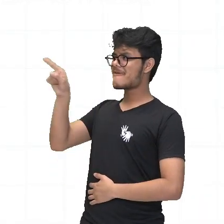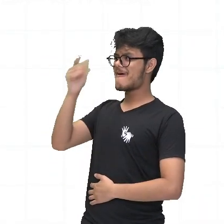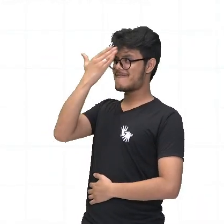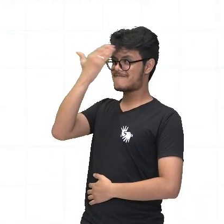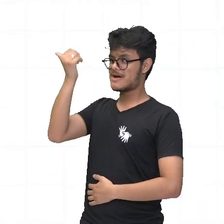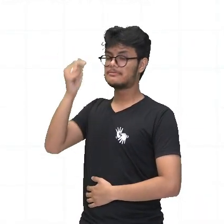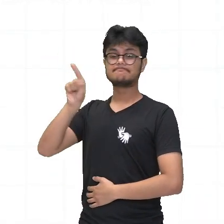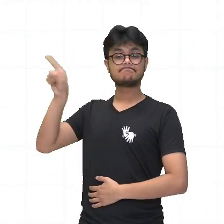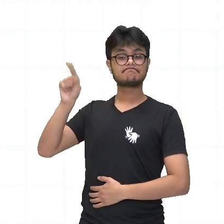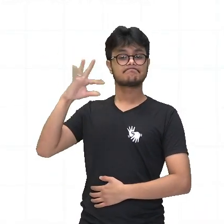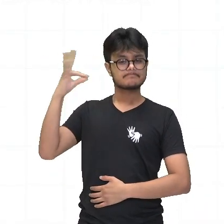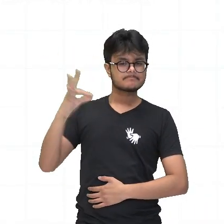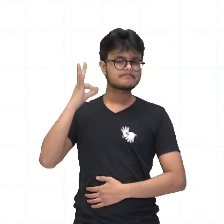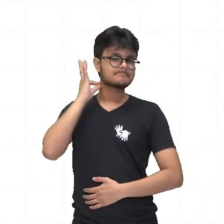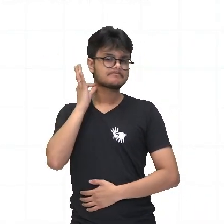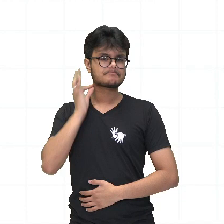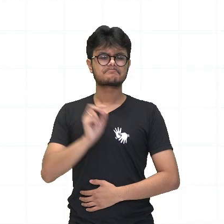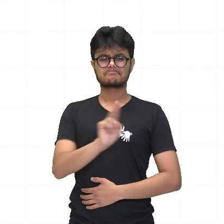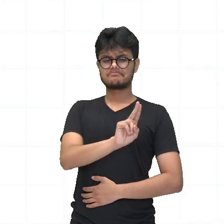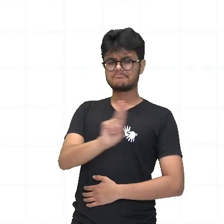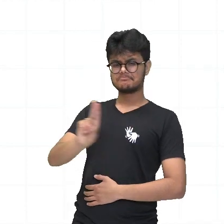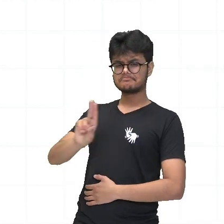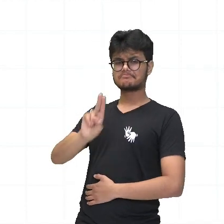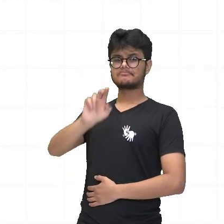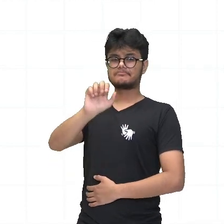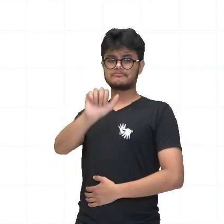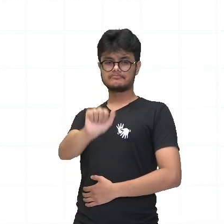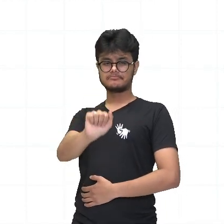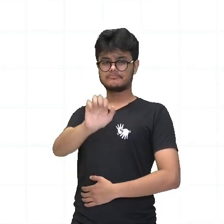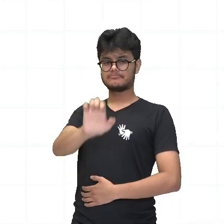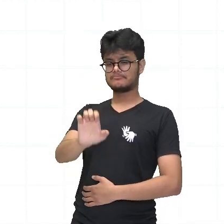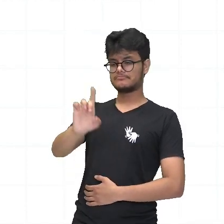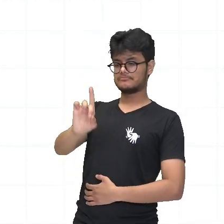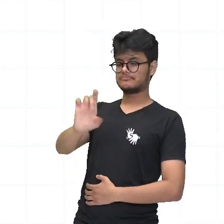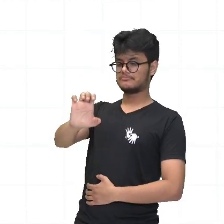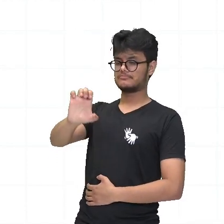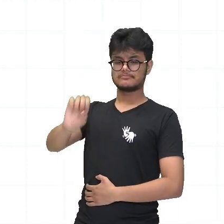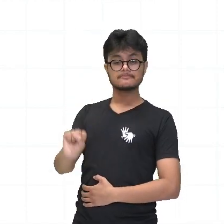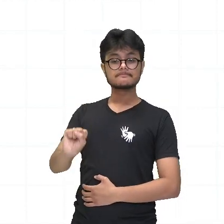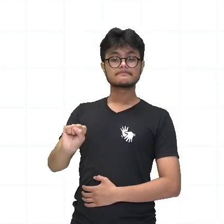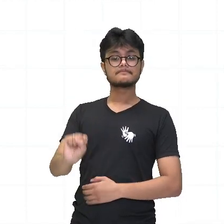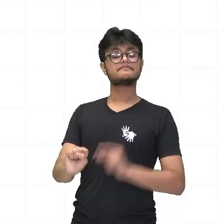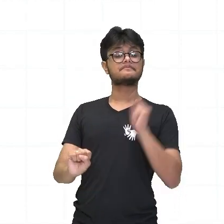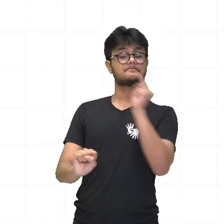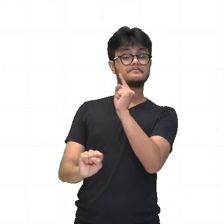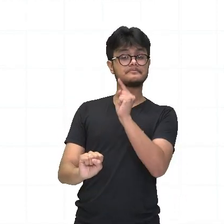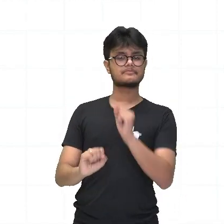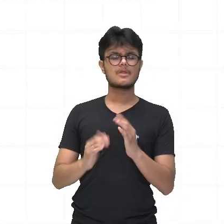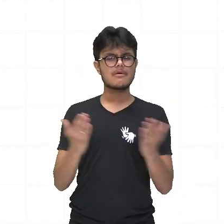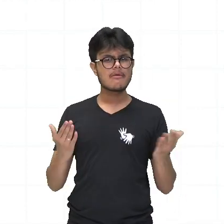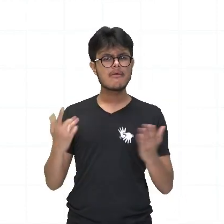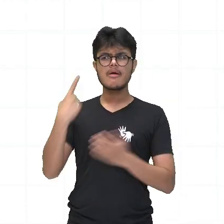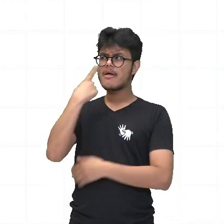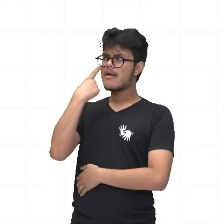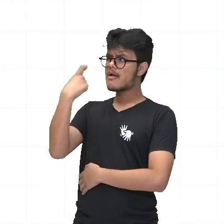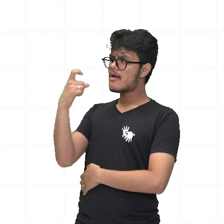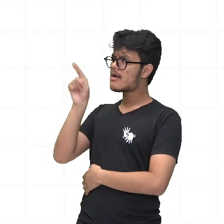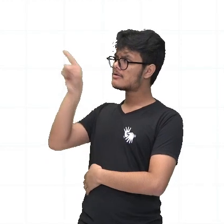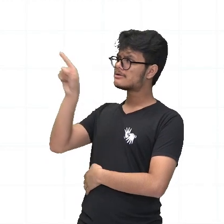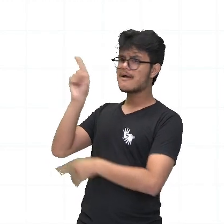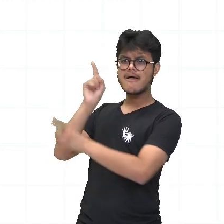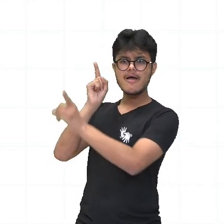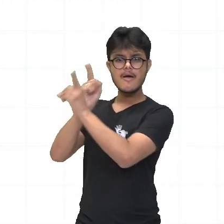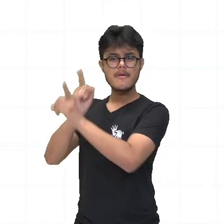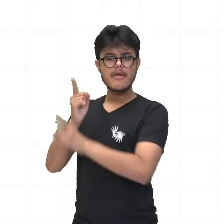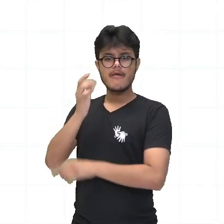um mosquito conhecido aí como Aedes aegypti. E é bem interessante, né? Porque ele é fácil de